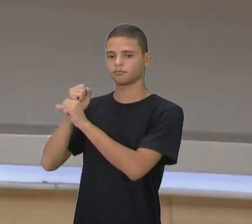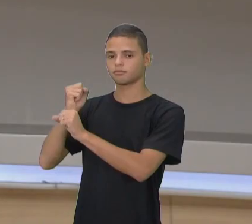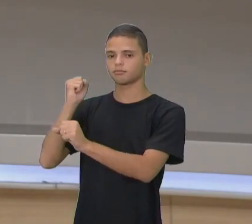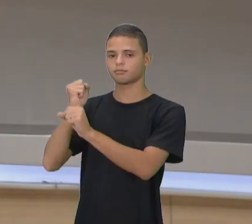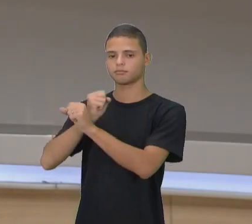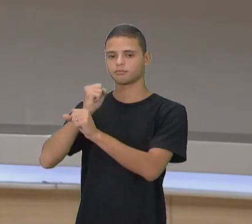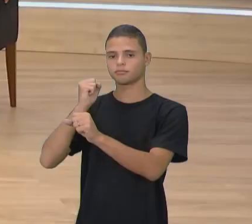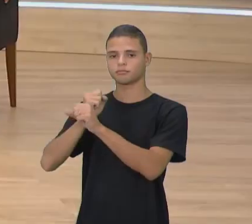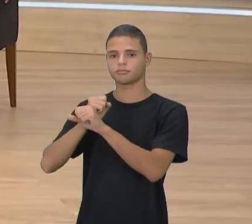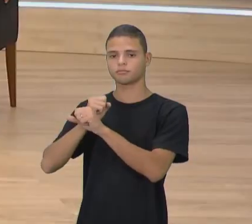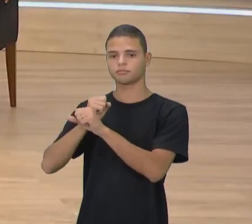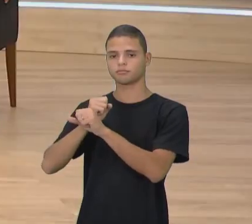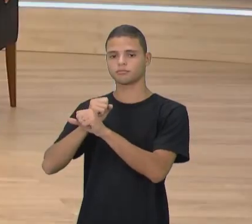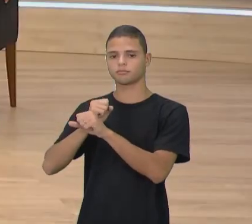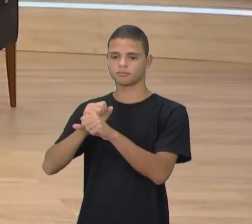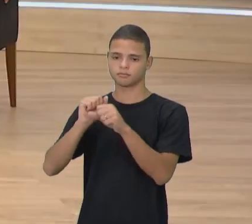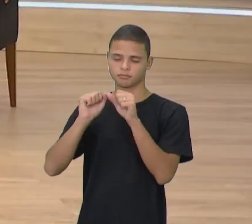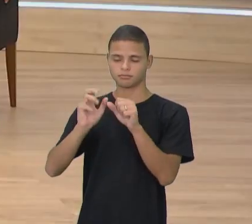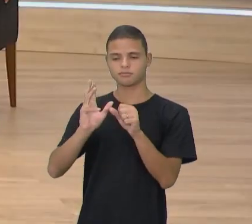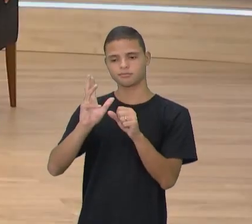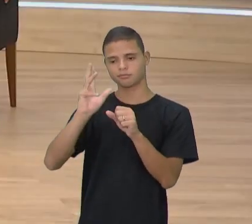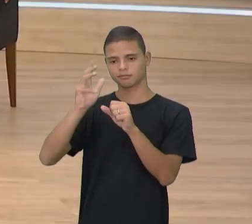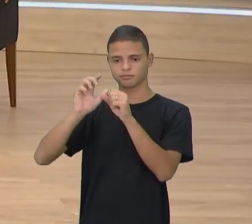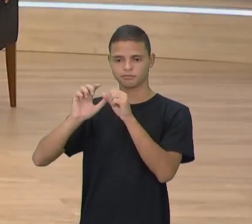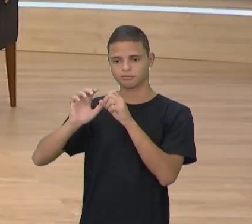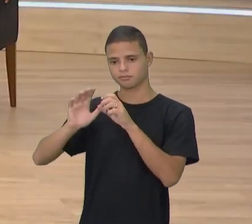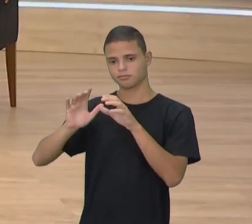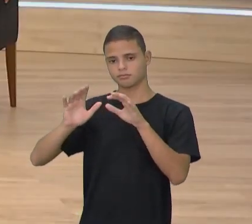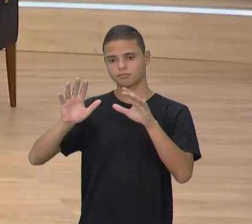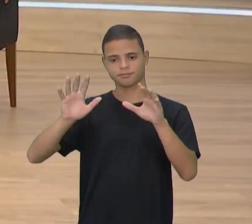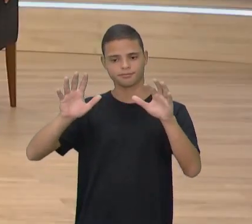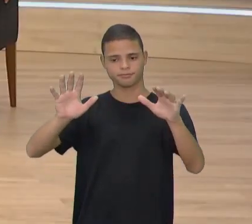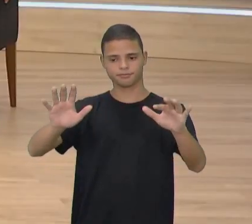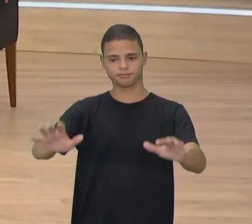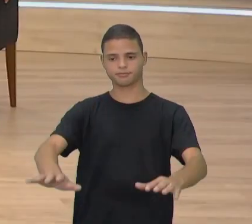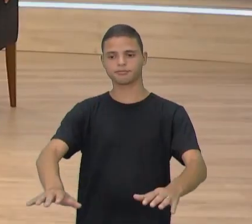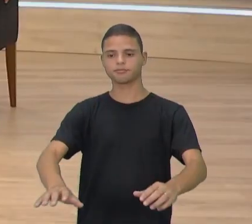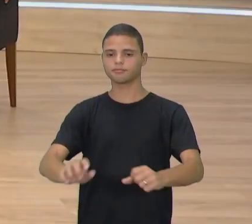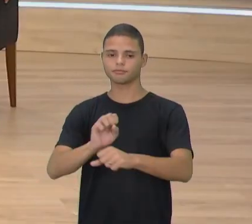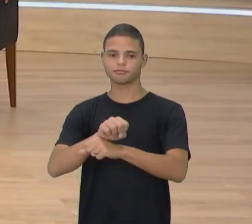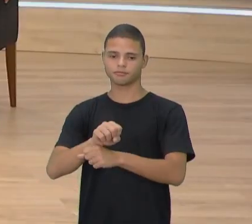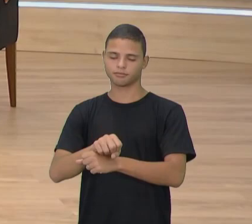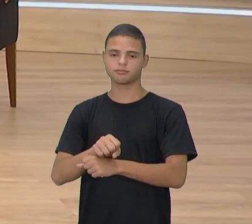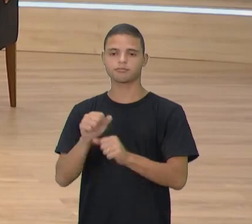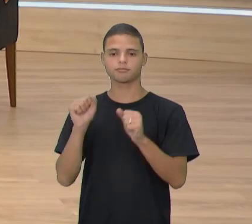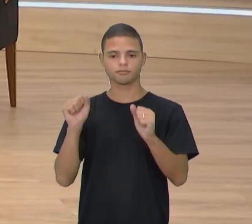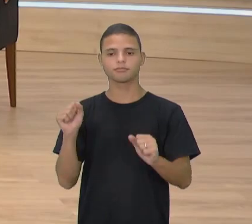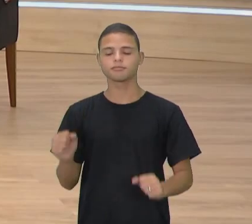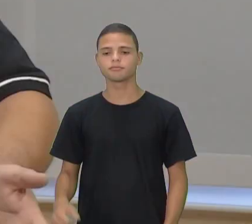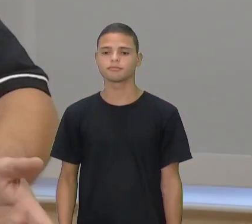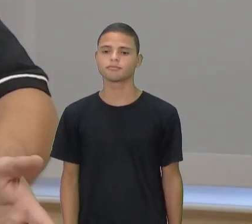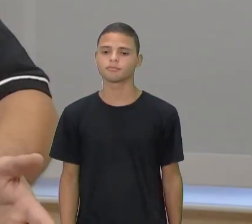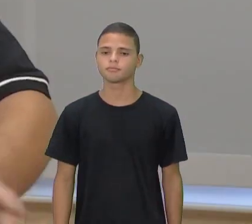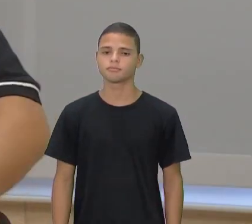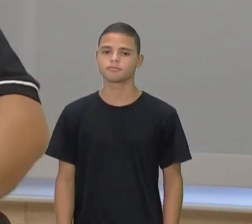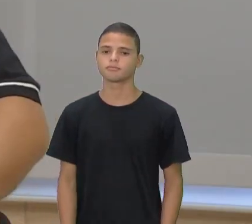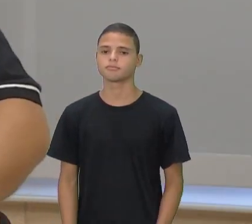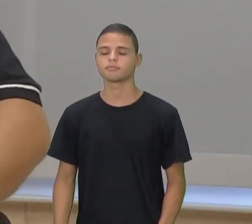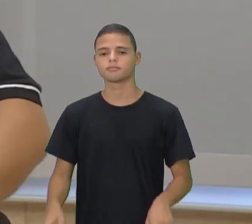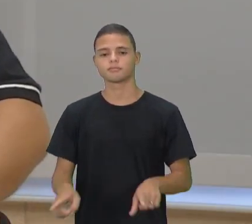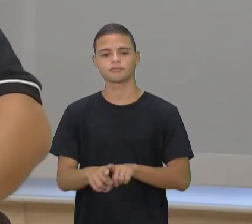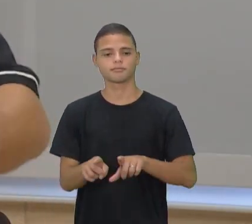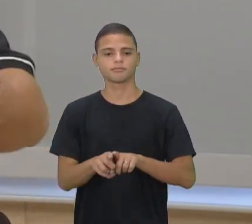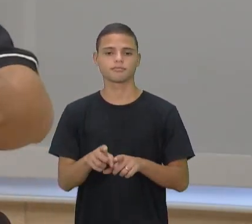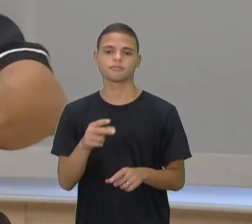Paulo? Dependendo, pode acontecer. Não é impossível, não, né? E, logicamente, ele também pode contaminar,